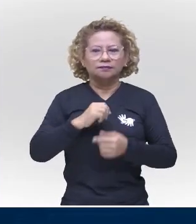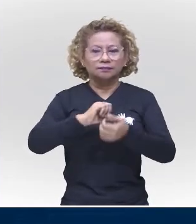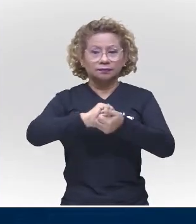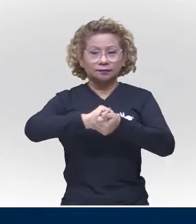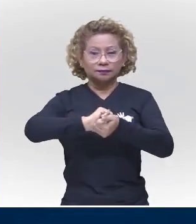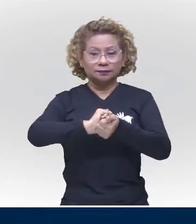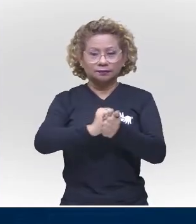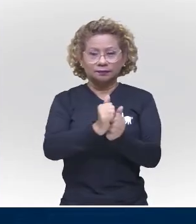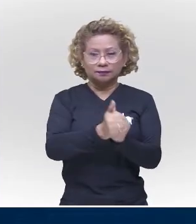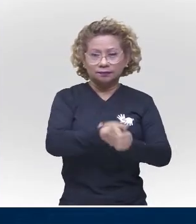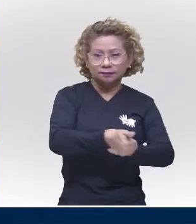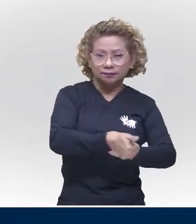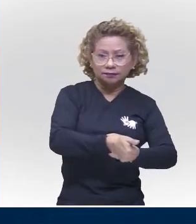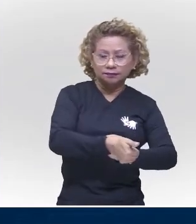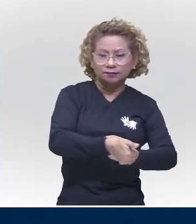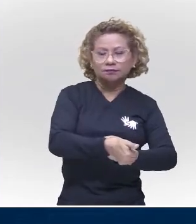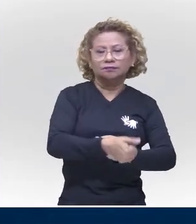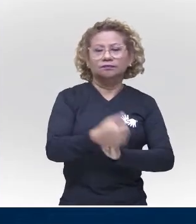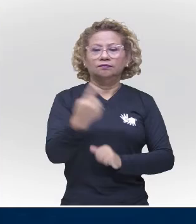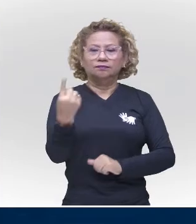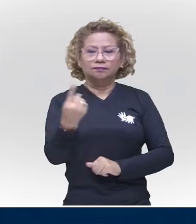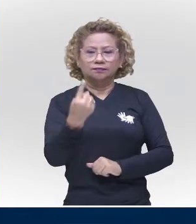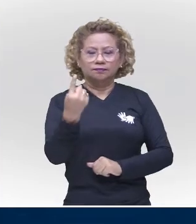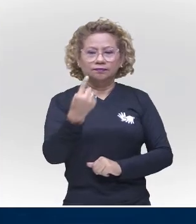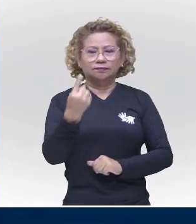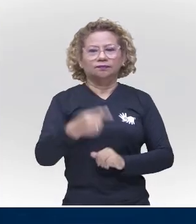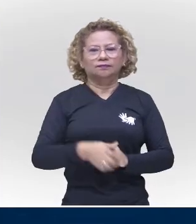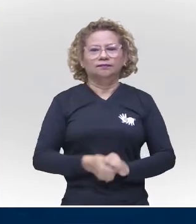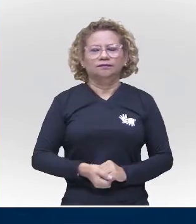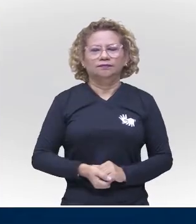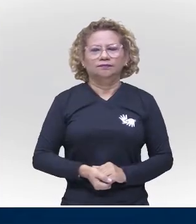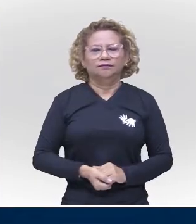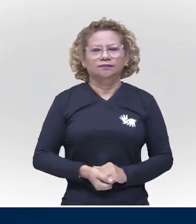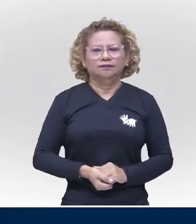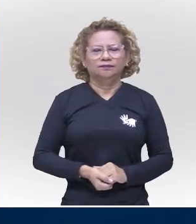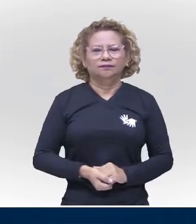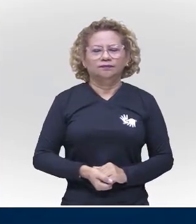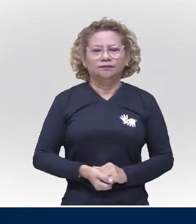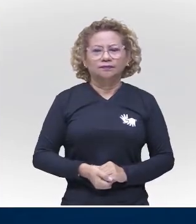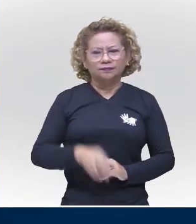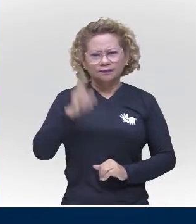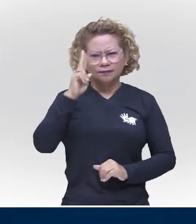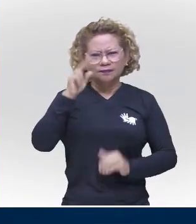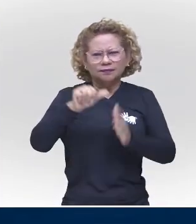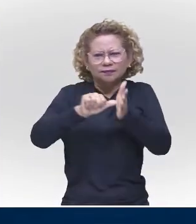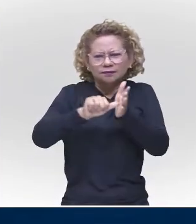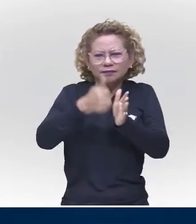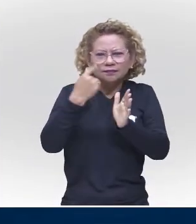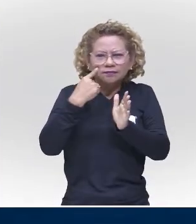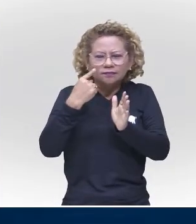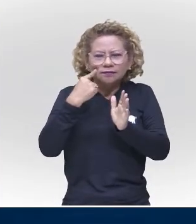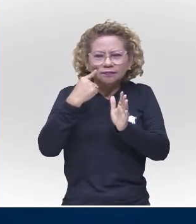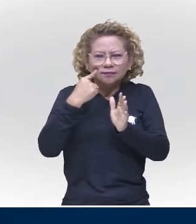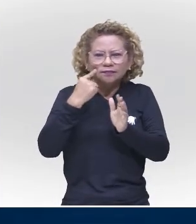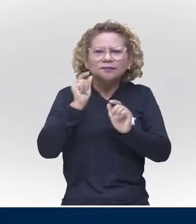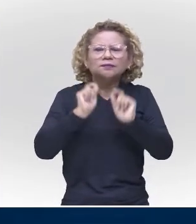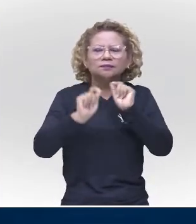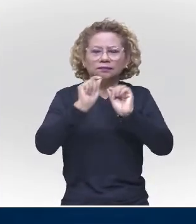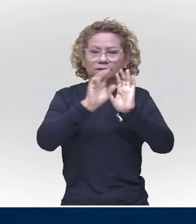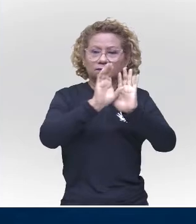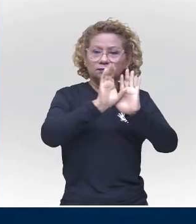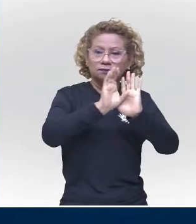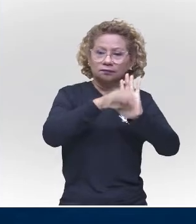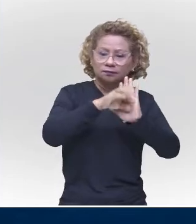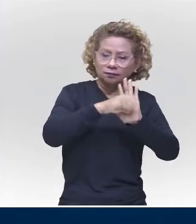Mas antes disso, vamos relembrar lá do nosso primeiro bloquinho. Então, lá no primeiro bloco, nós vimos o conceito de esporte, que